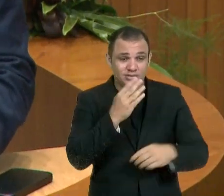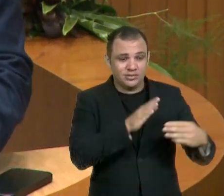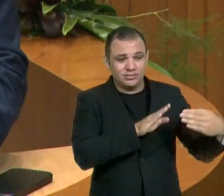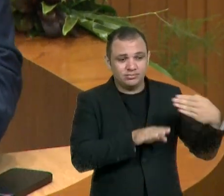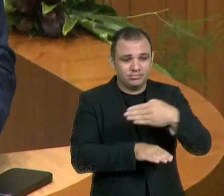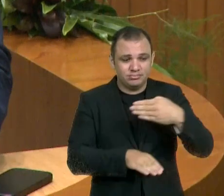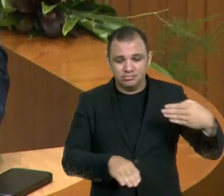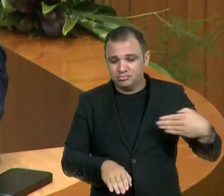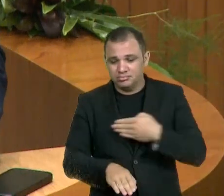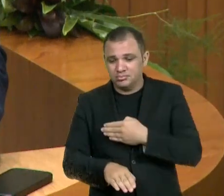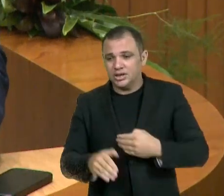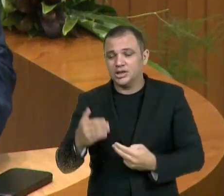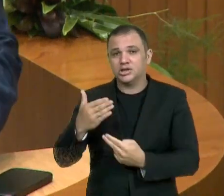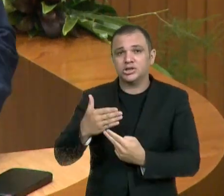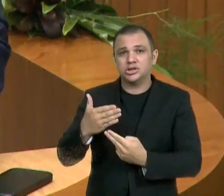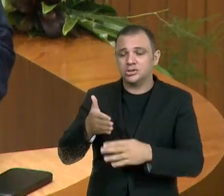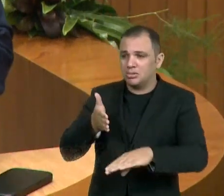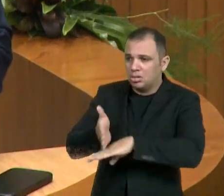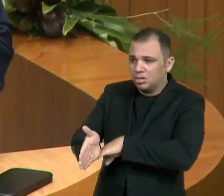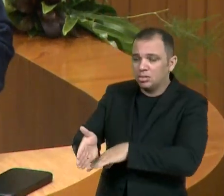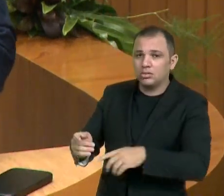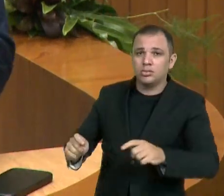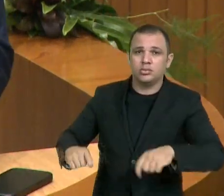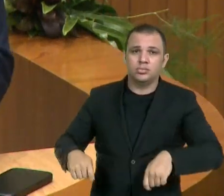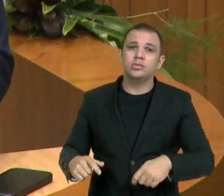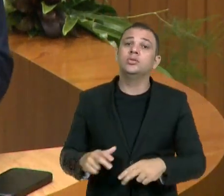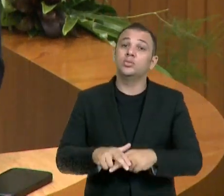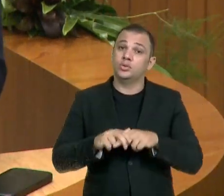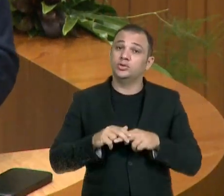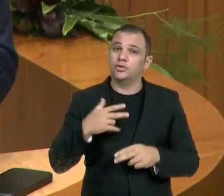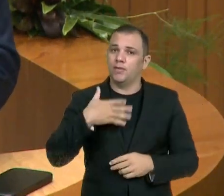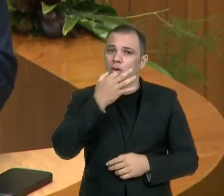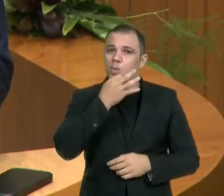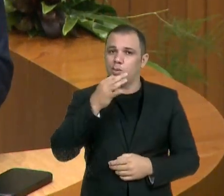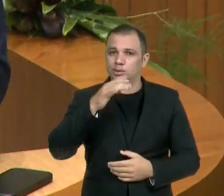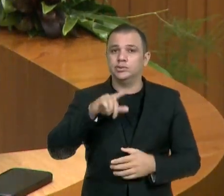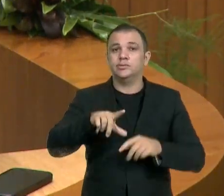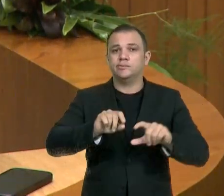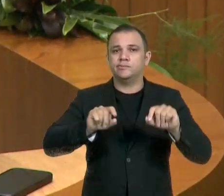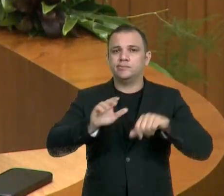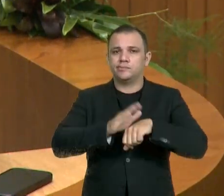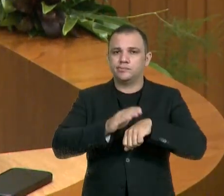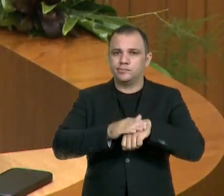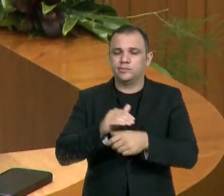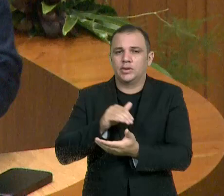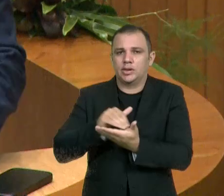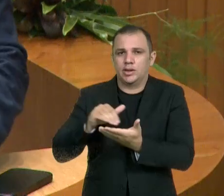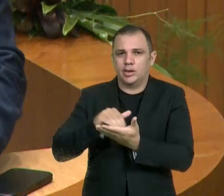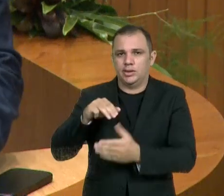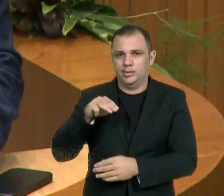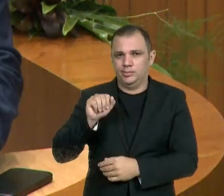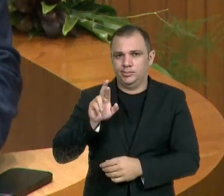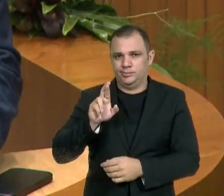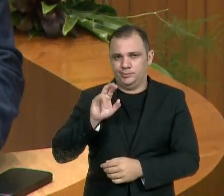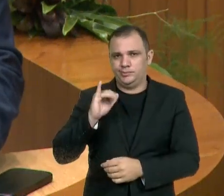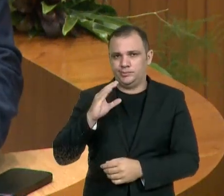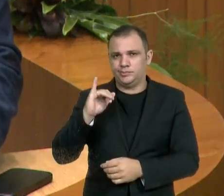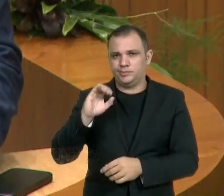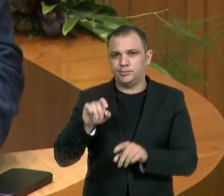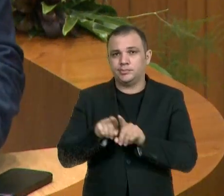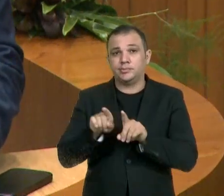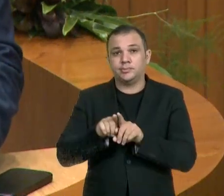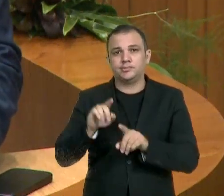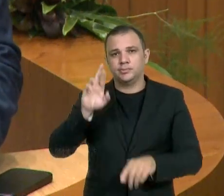Então, eu acredito que com essas decisões que vêm sendo tomadas pelo secretário Maurício, com o nosso comandante, um amigo coronel